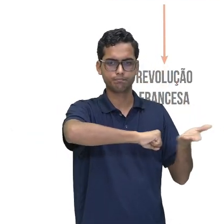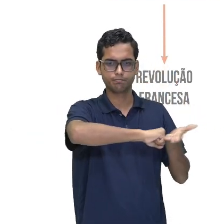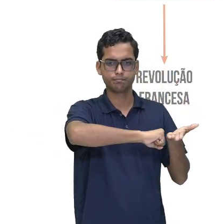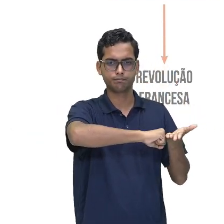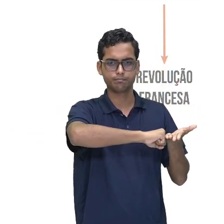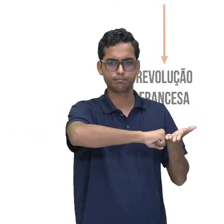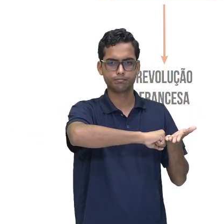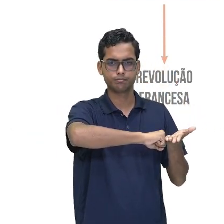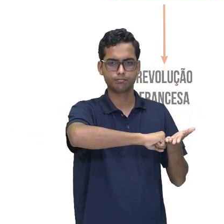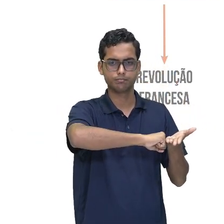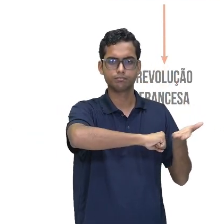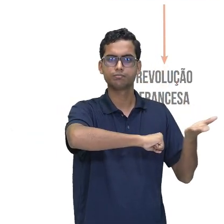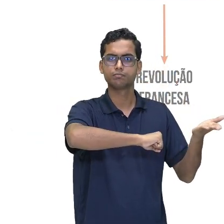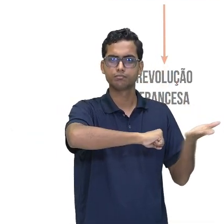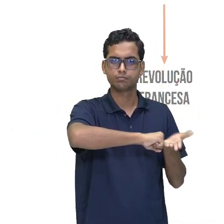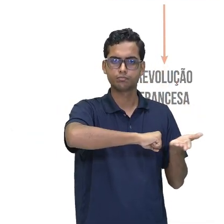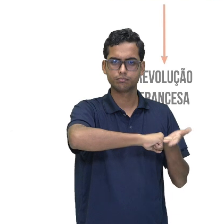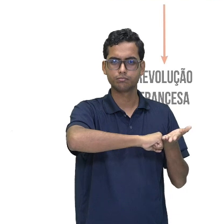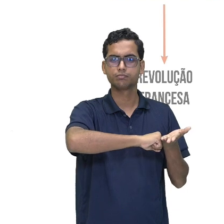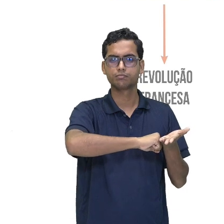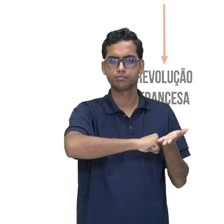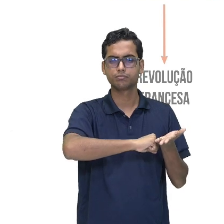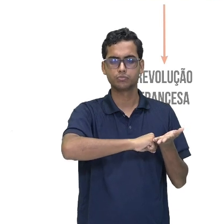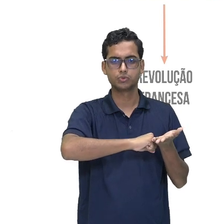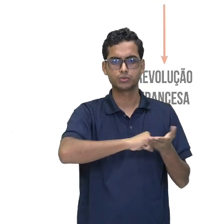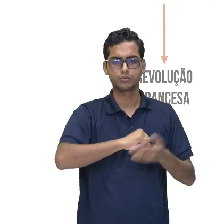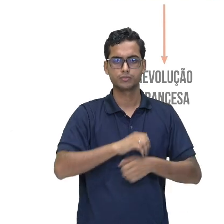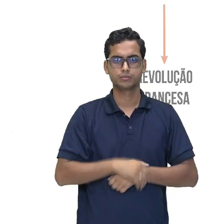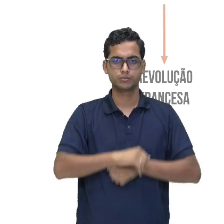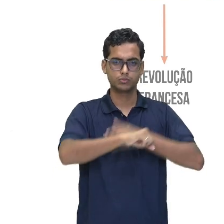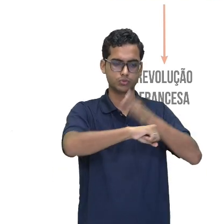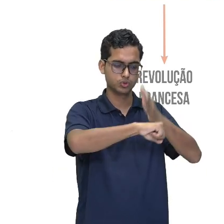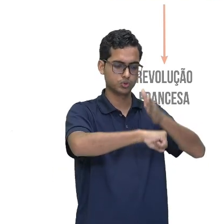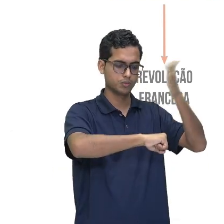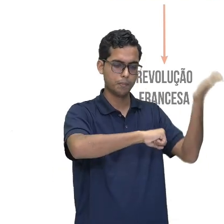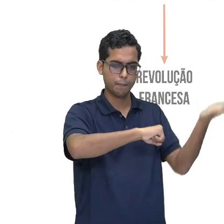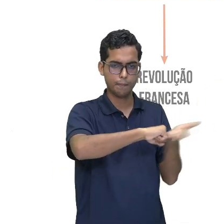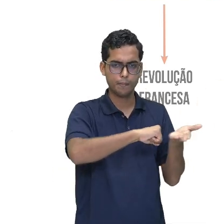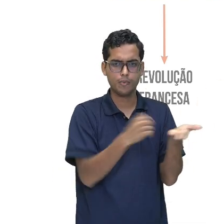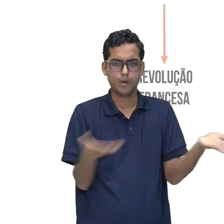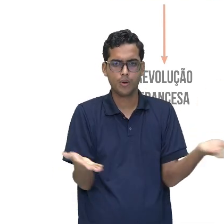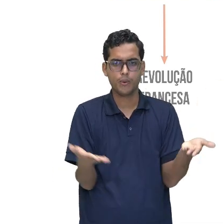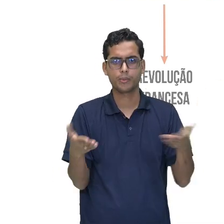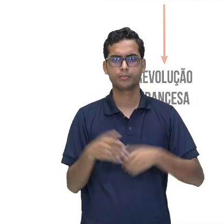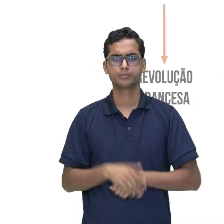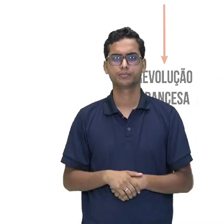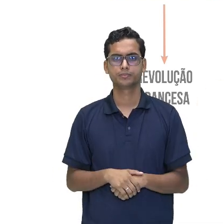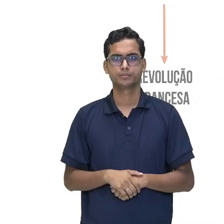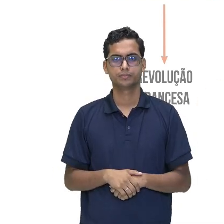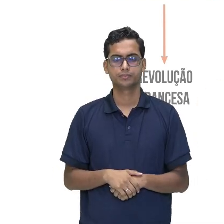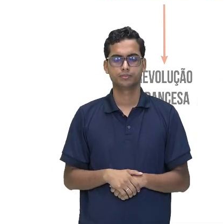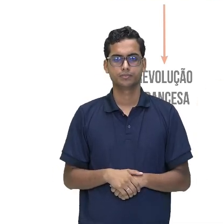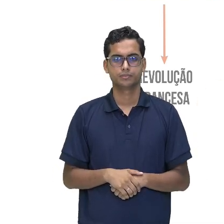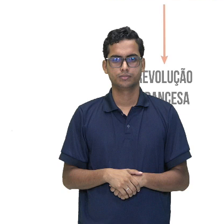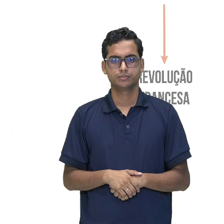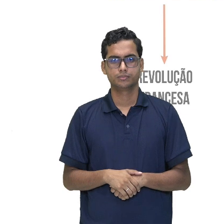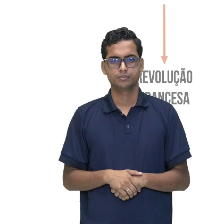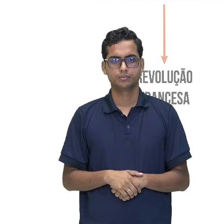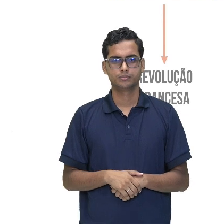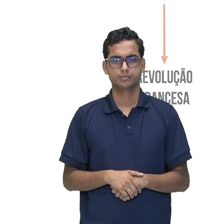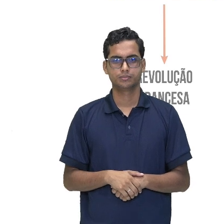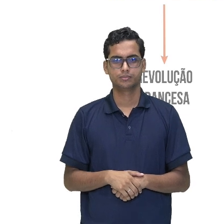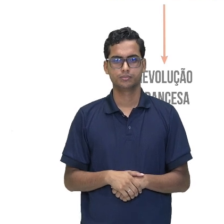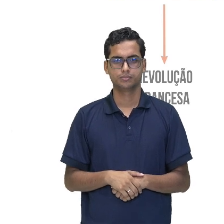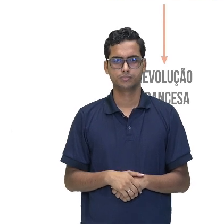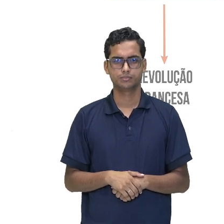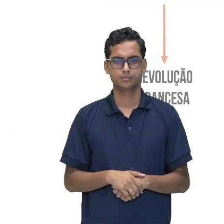da chamada pós-modernidade, pós esse período moderno, tá bom? Então, quando nós falamos em Idade Moderna, não é do que é mais novo